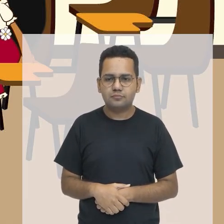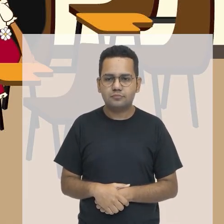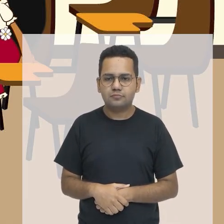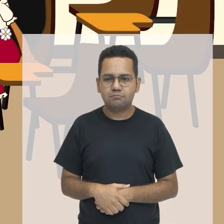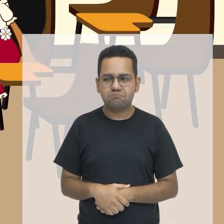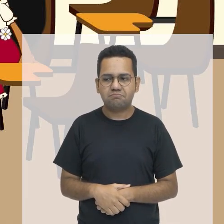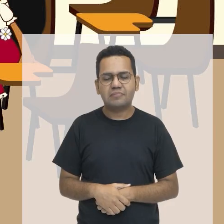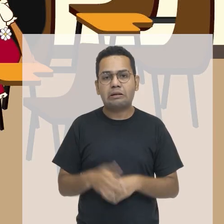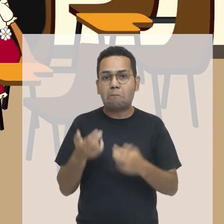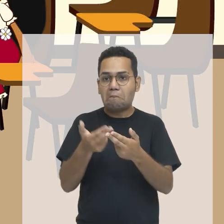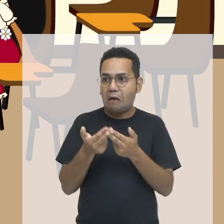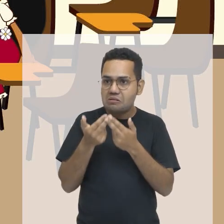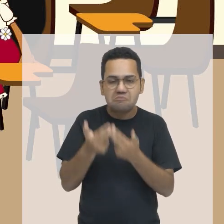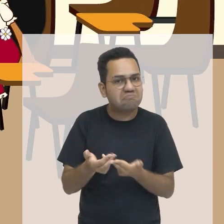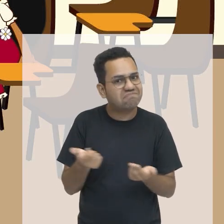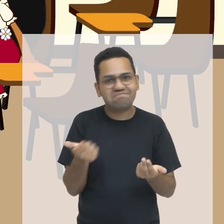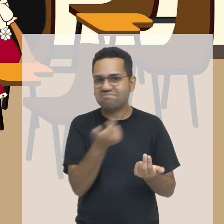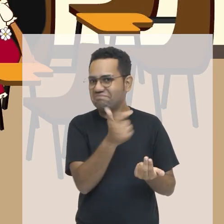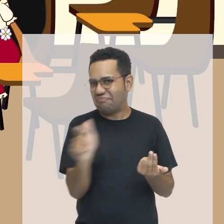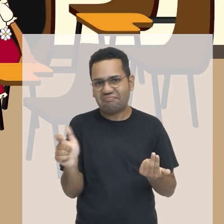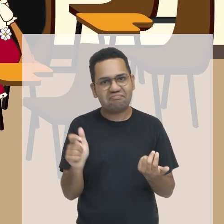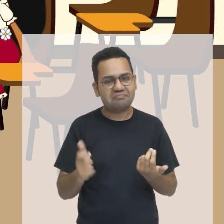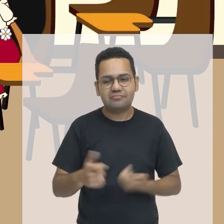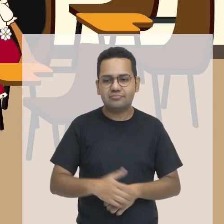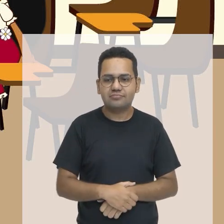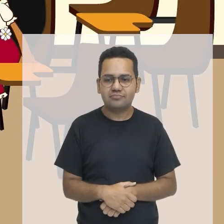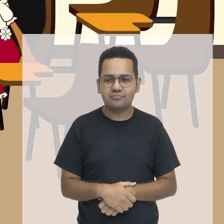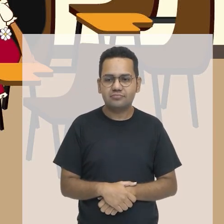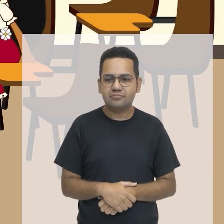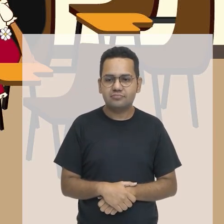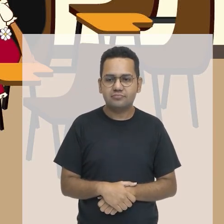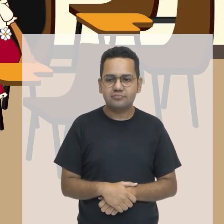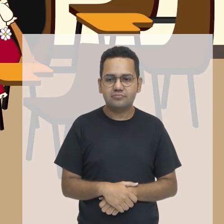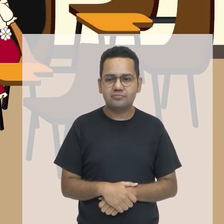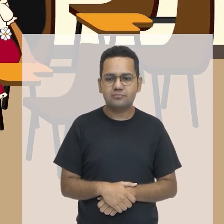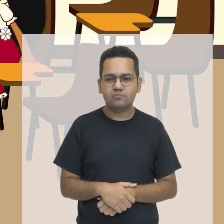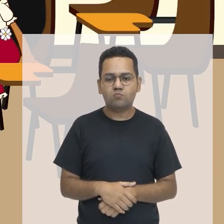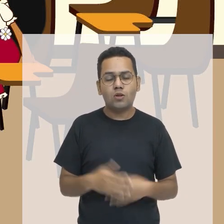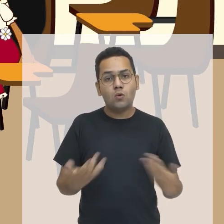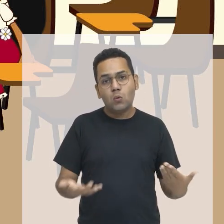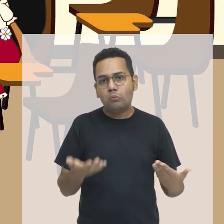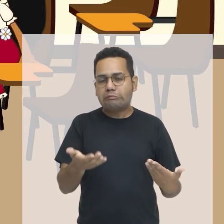então, impaciência, or desire to move on, ou vontade, desejo de